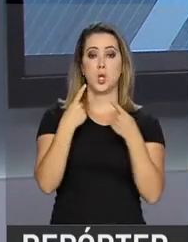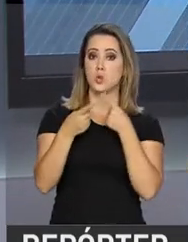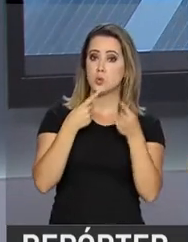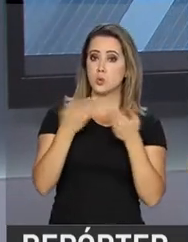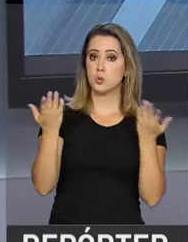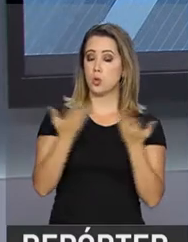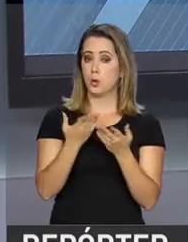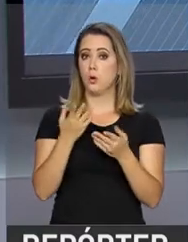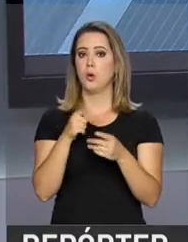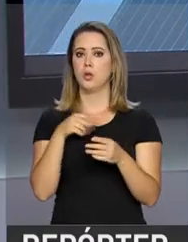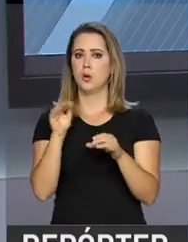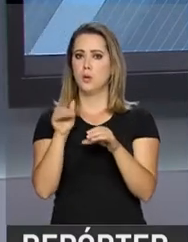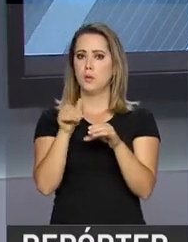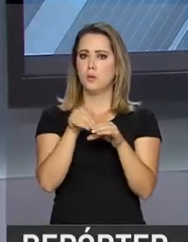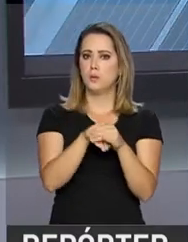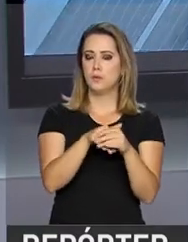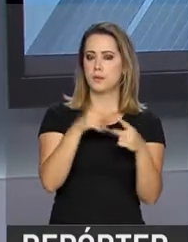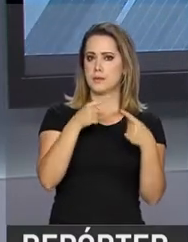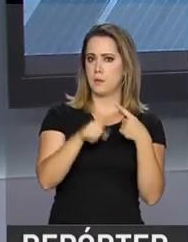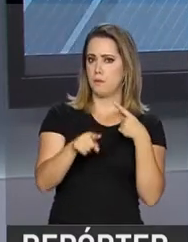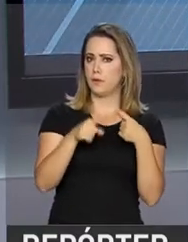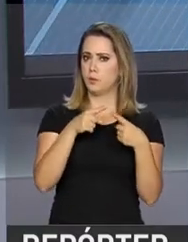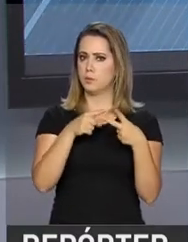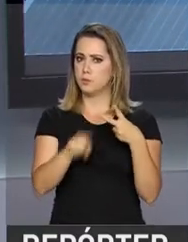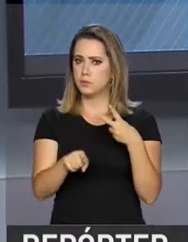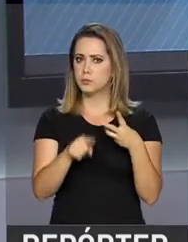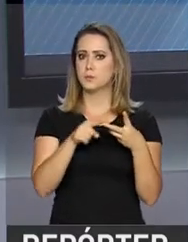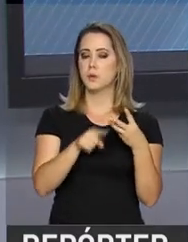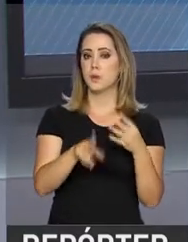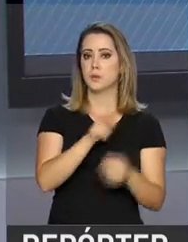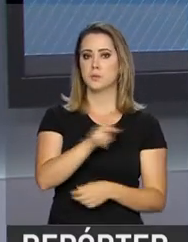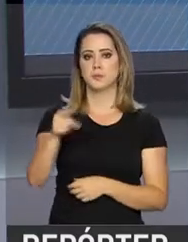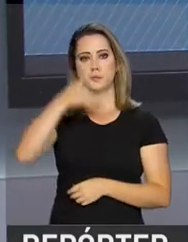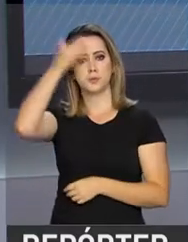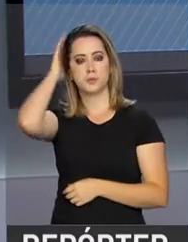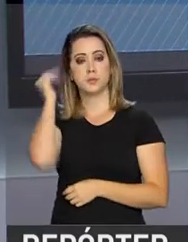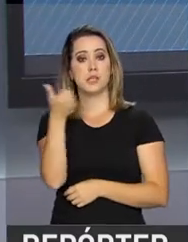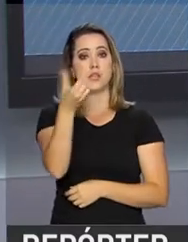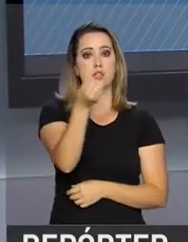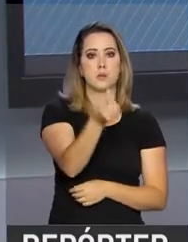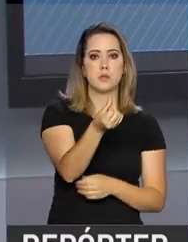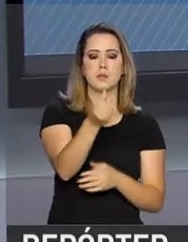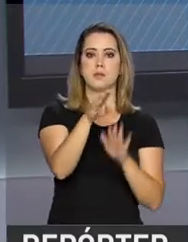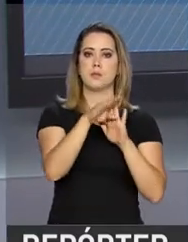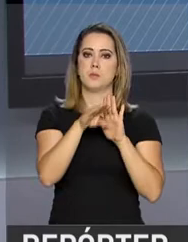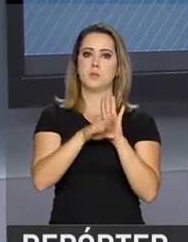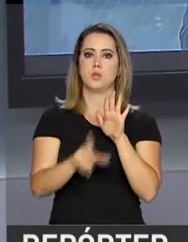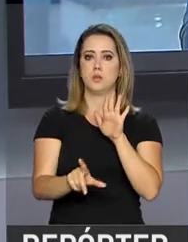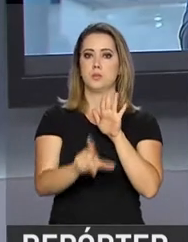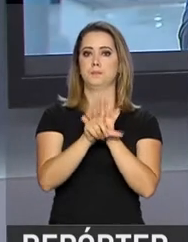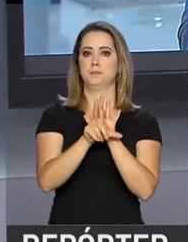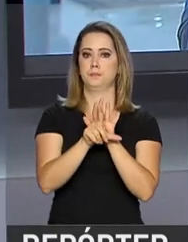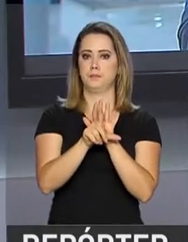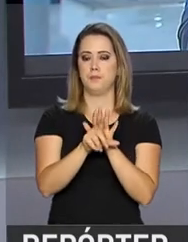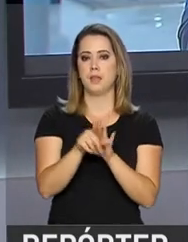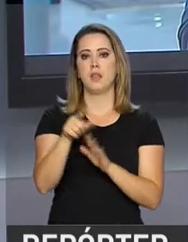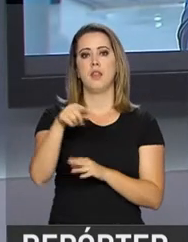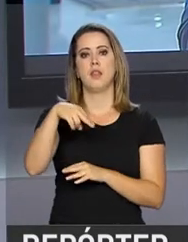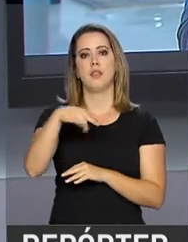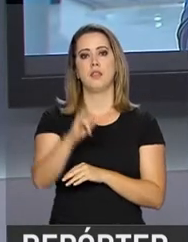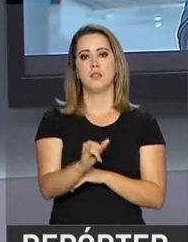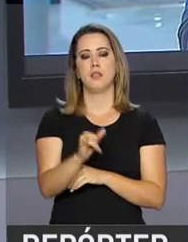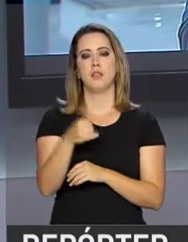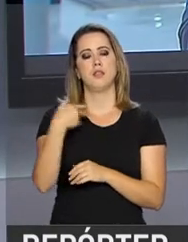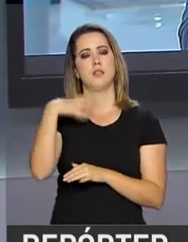neste momento vetos do presidente michel temer a 16 projetos de lei o repórter ney pereira tem